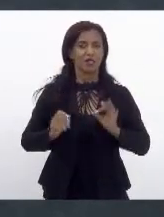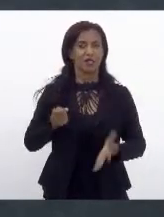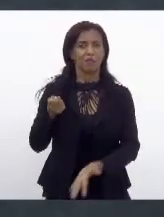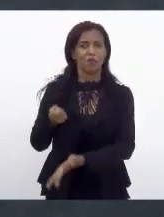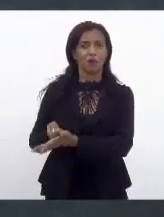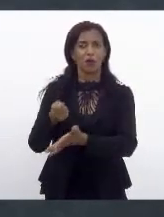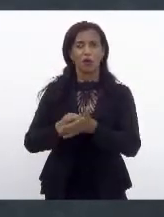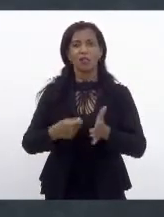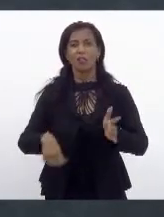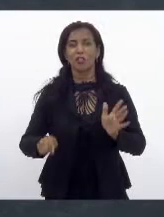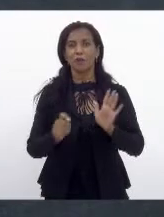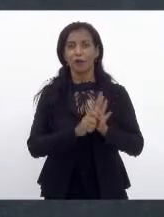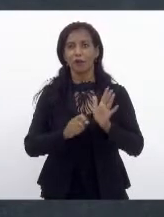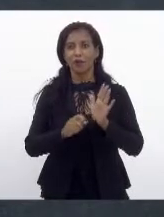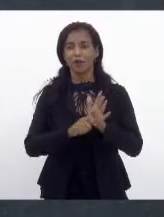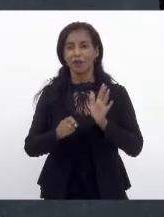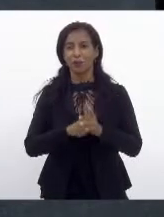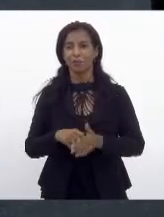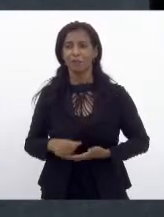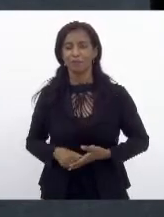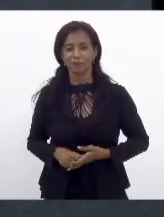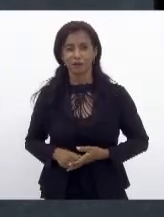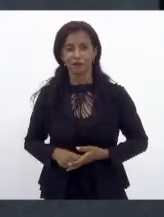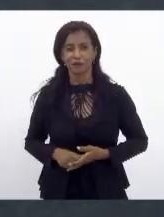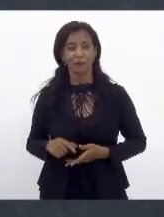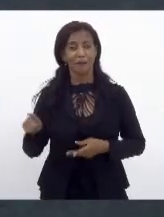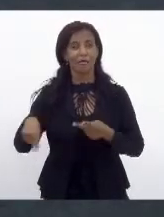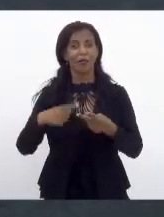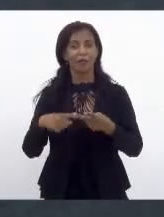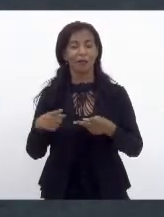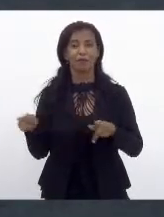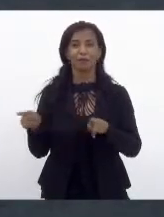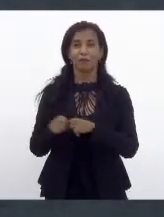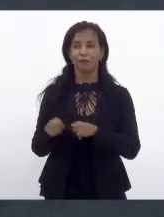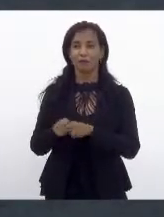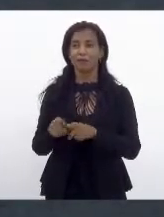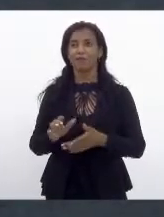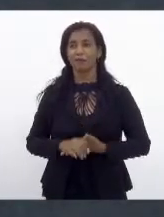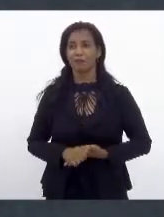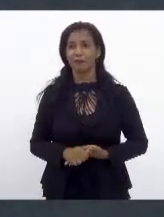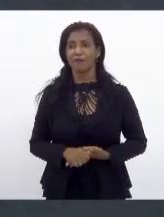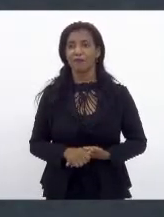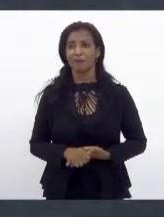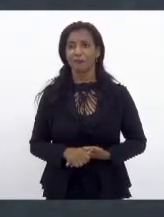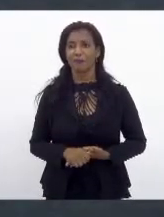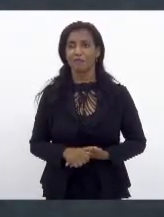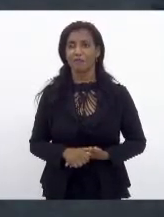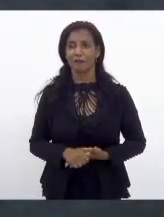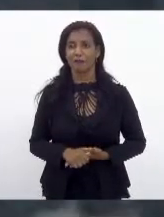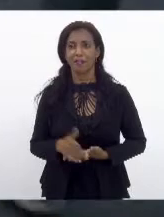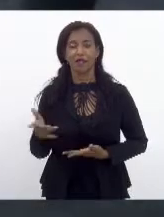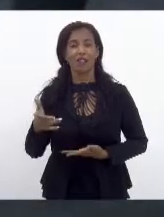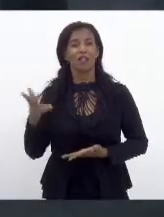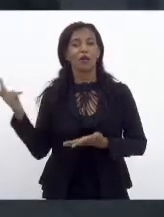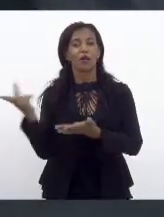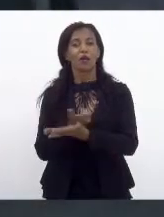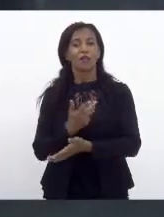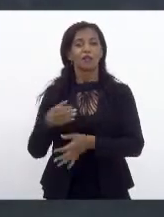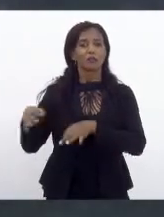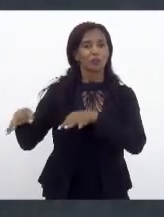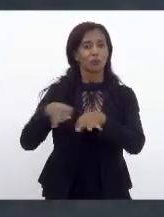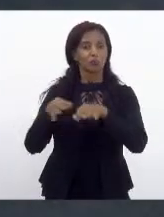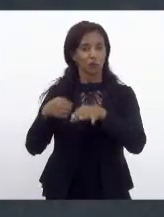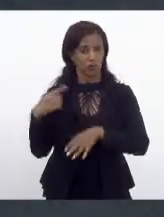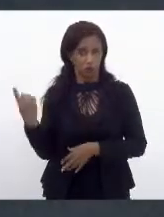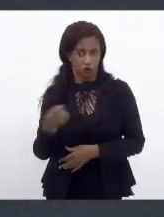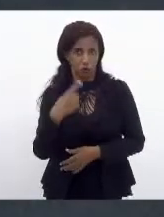nesses maconheiros e nessa turma que defende maconha. A outra questão, deputada Tia Ju, é aqui enaltecer um projeto nosso, de